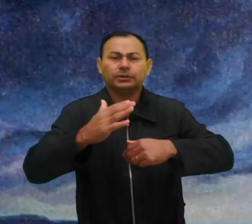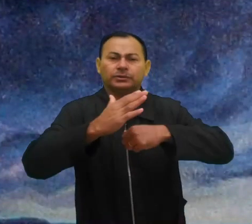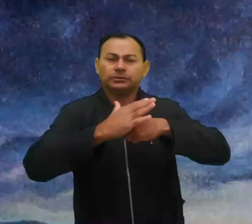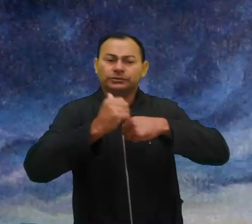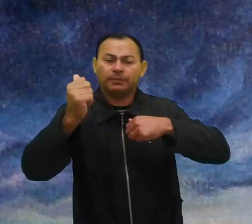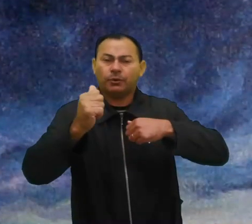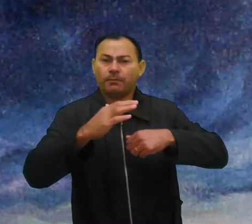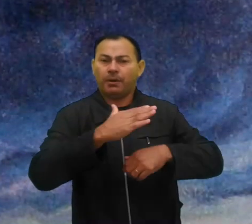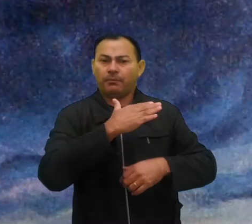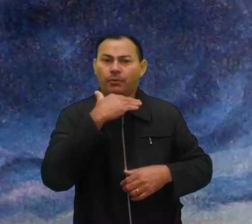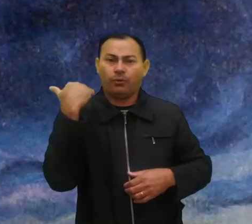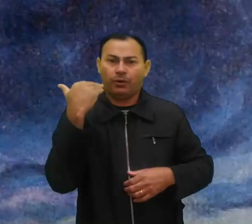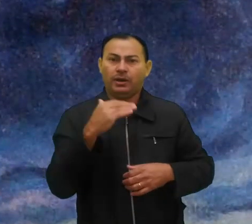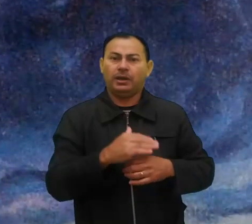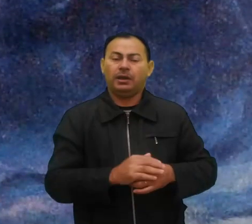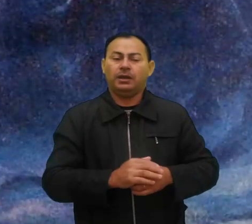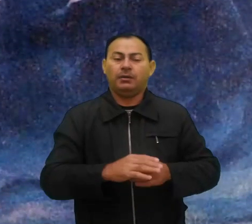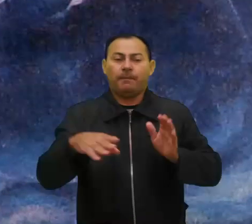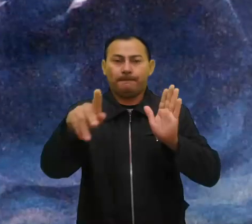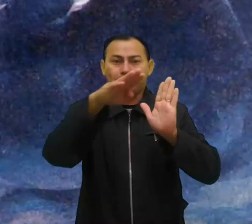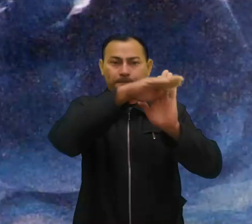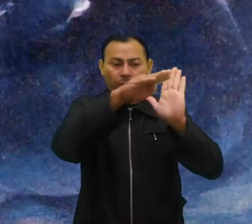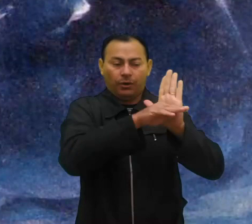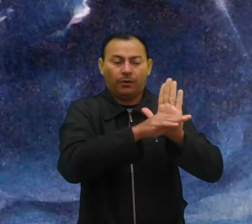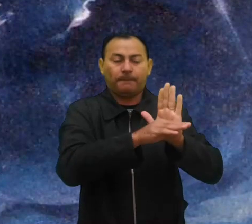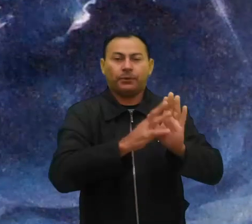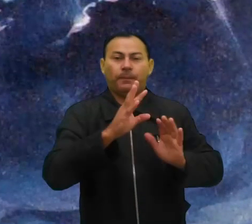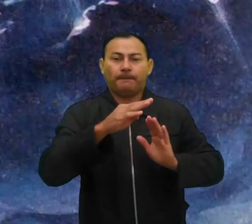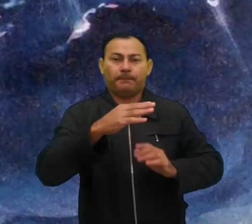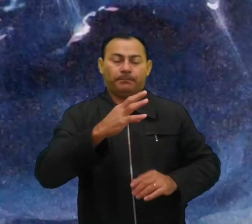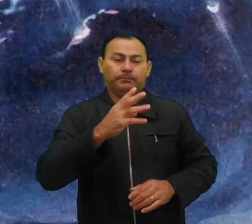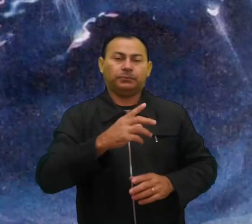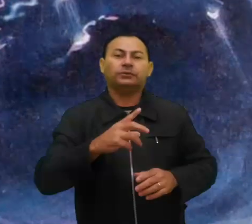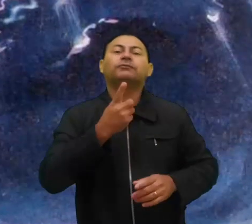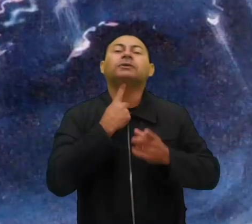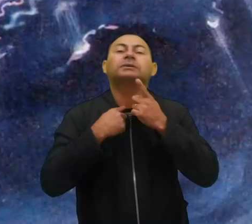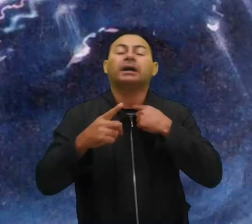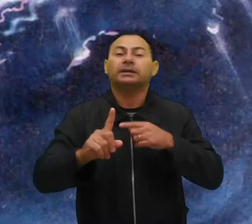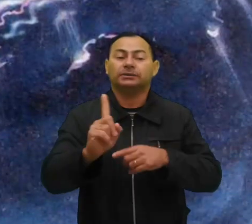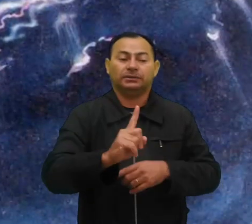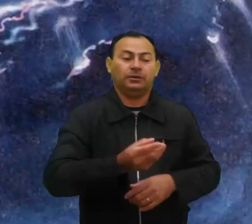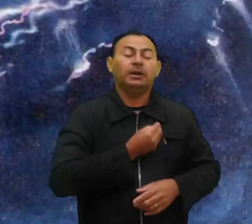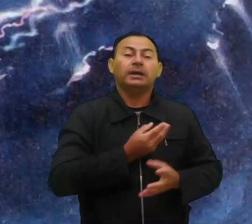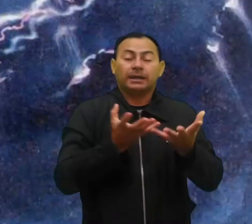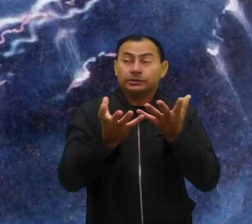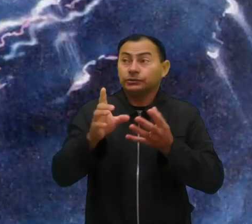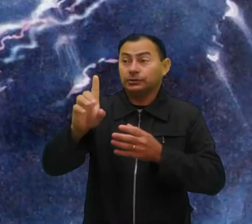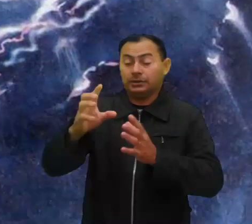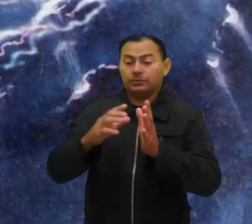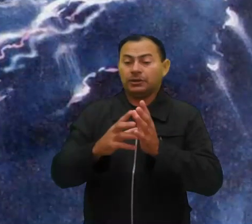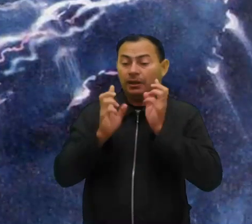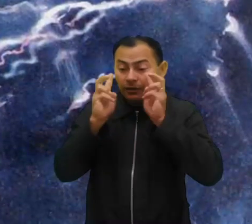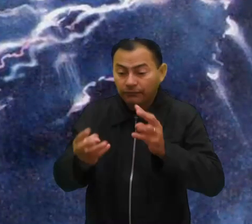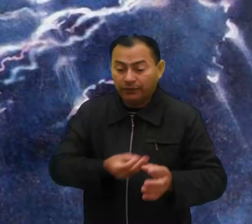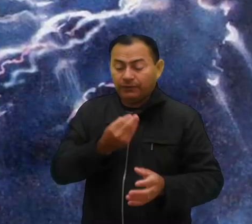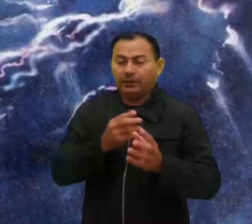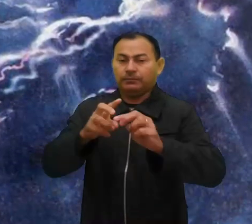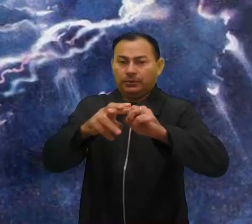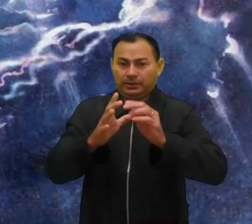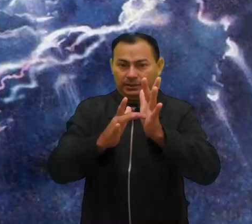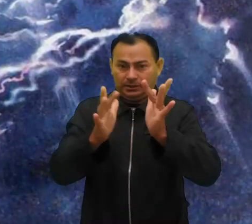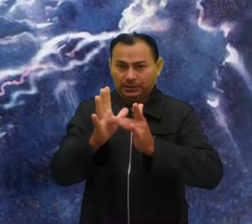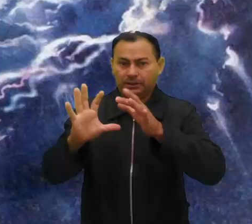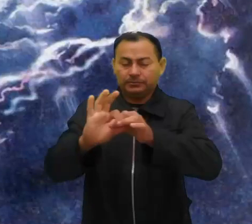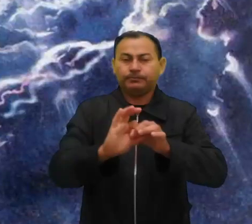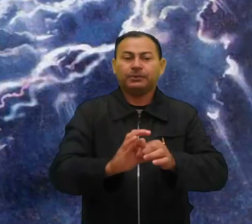para morrermos para nossos próprios planos, vontade e querer, e vivermos para Ele. Quando João caiu aos seus pés como